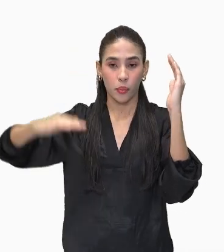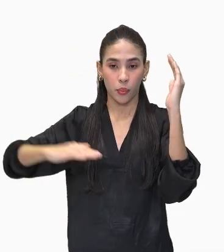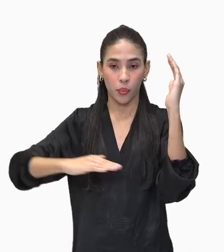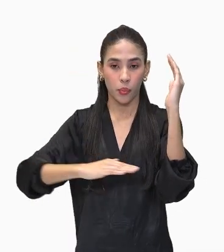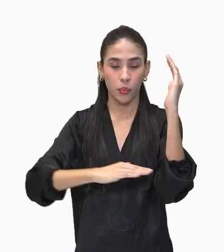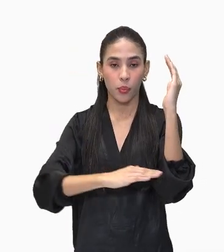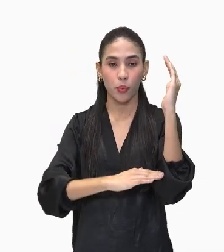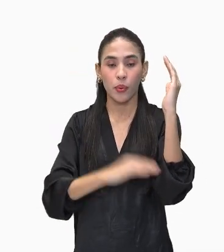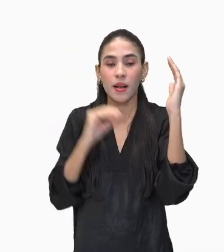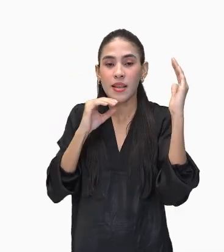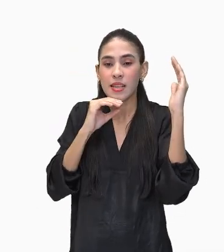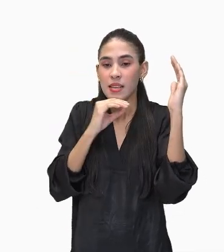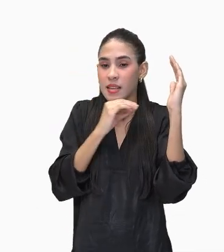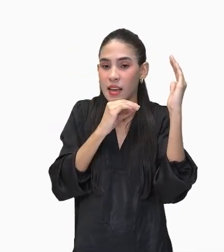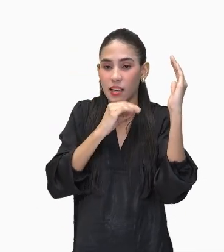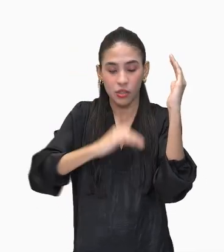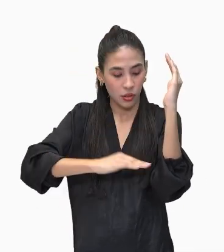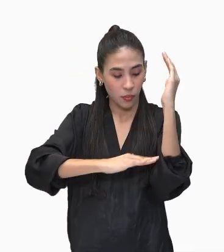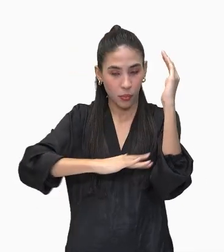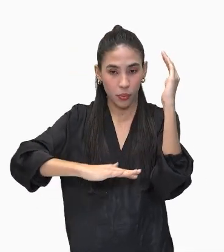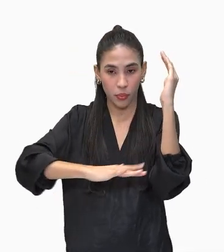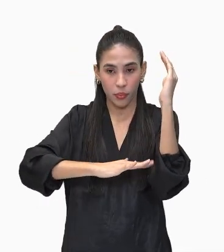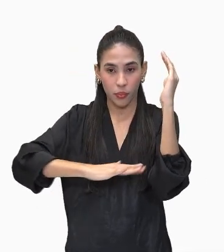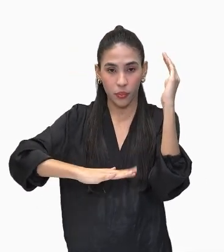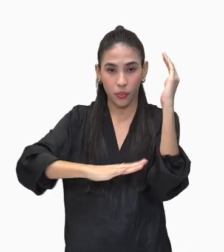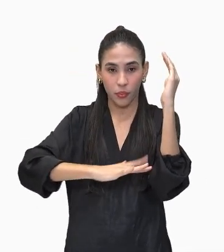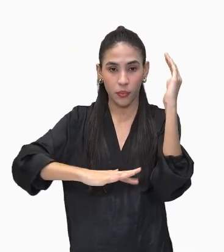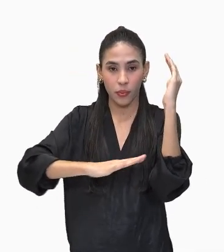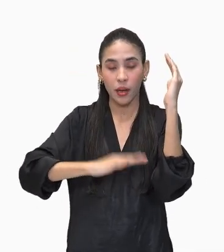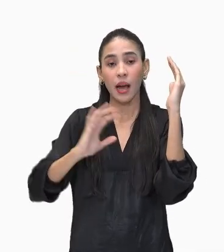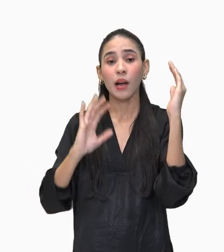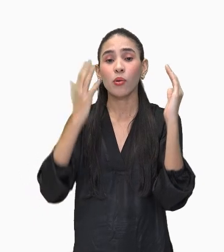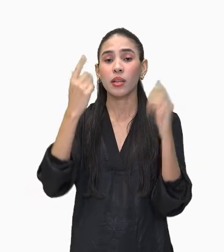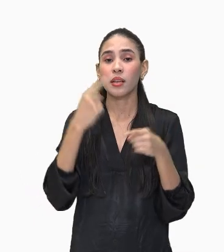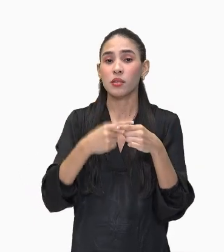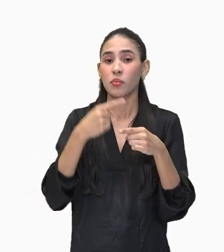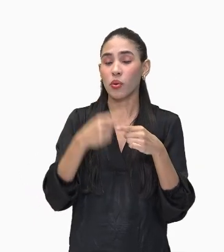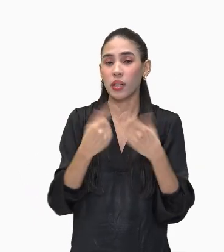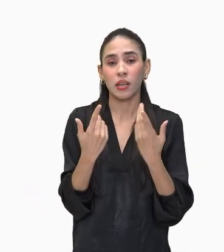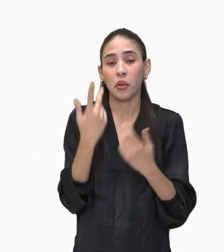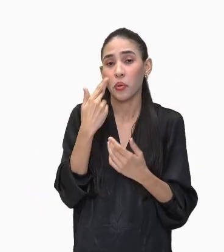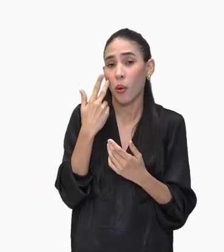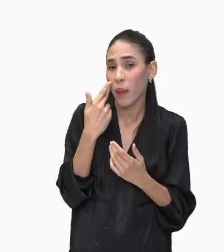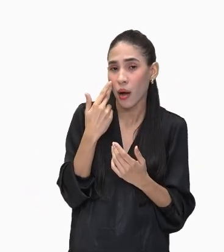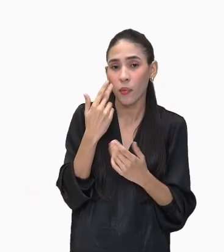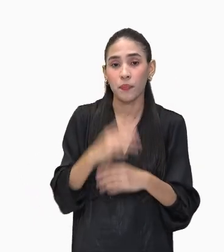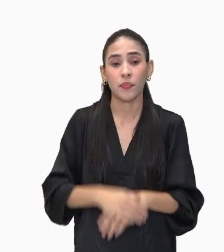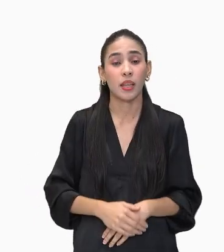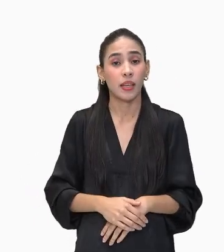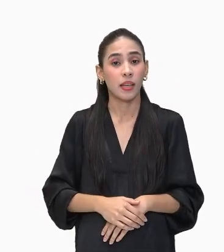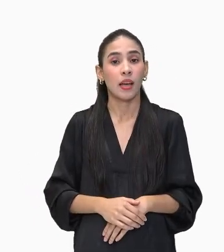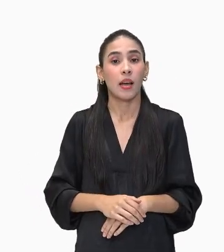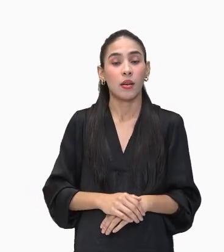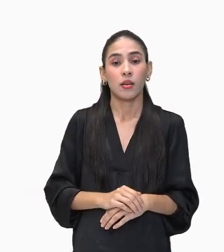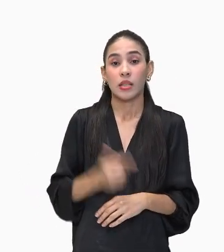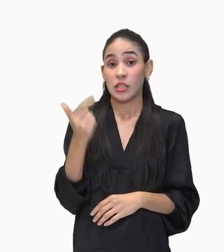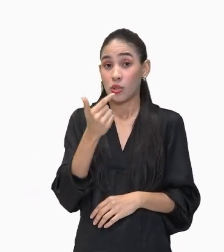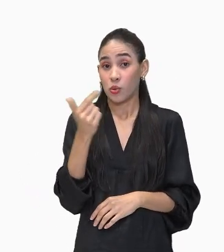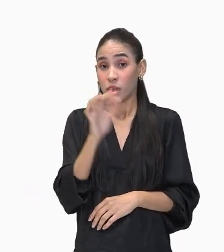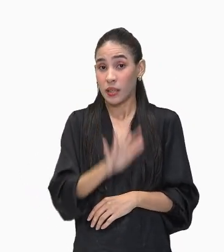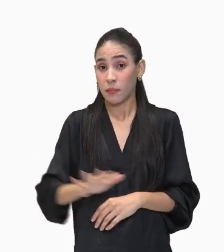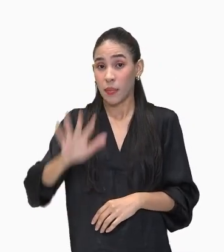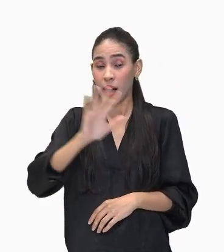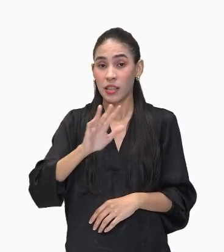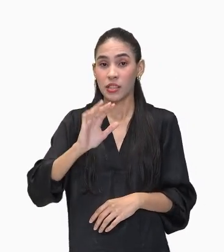mais próxima à superfície. Isso ocorre em condições normais. Quando ocorre a inversão